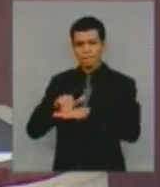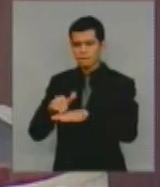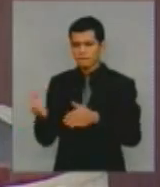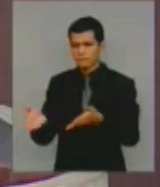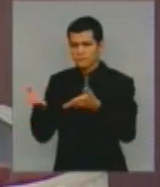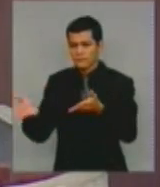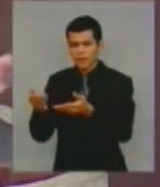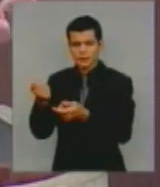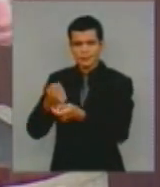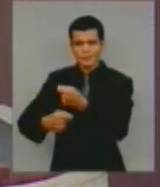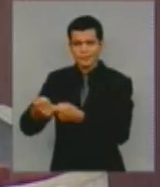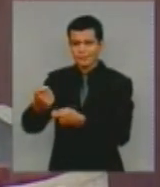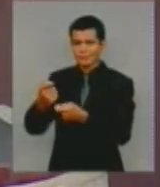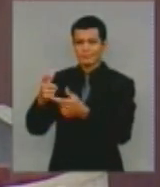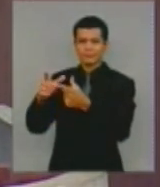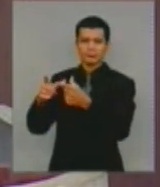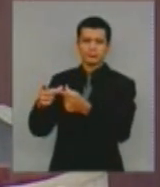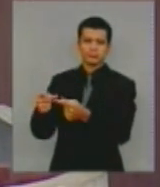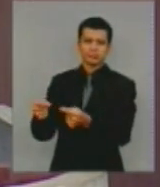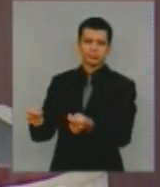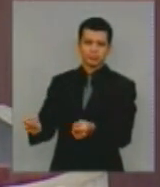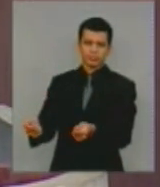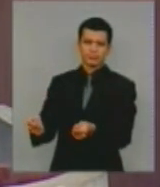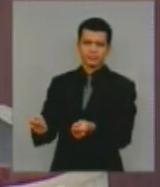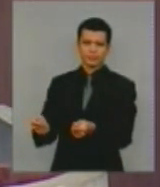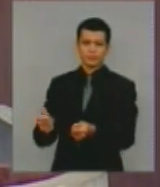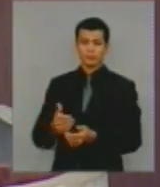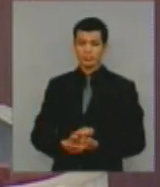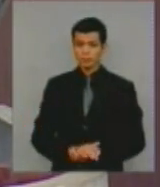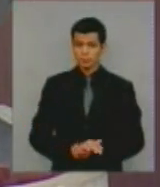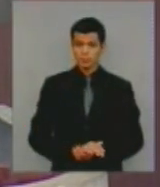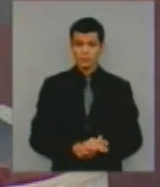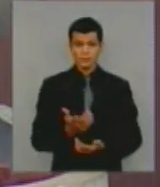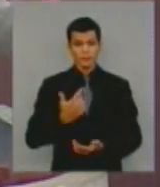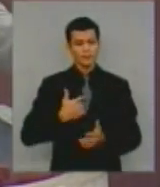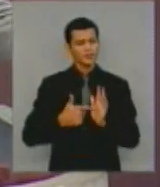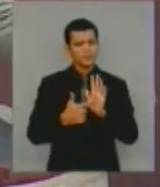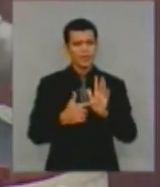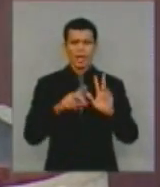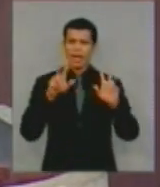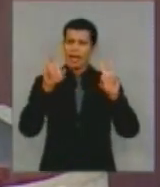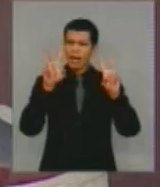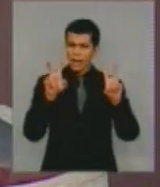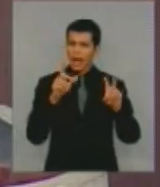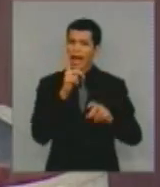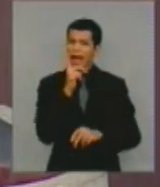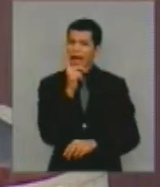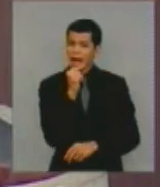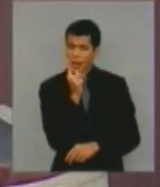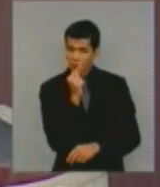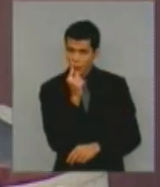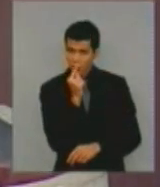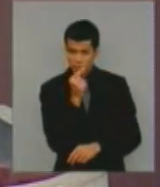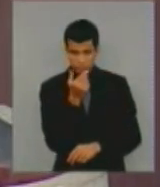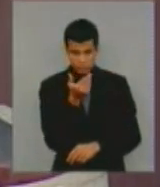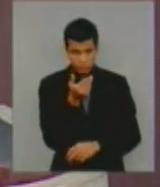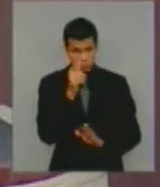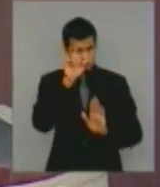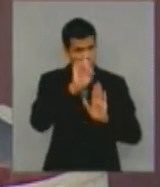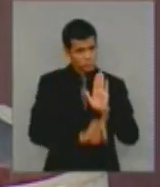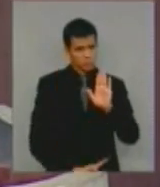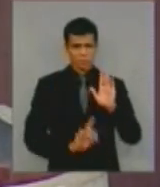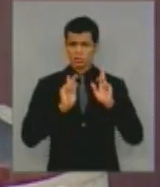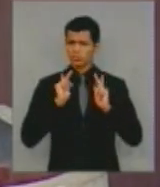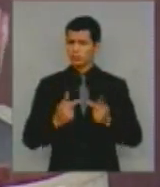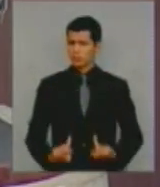só, água é direito humano, inclusive consagrado nos tratados internacionais